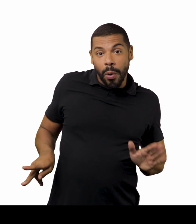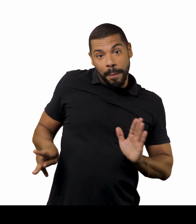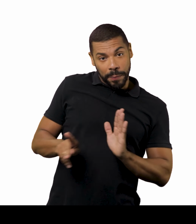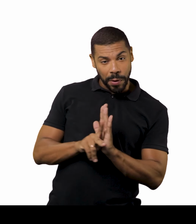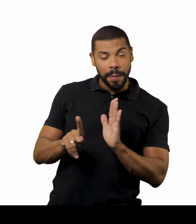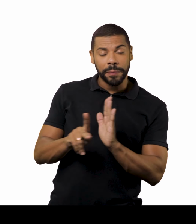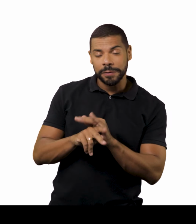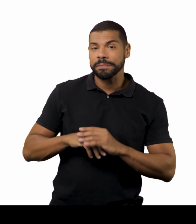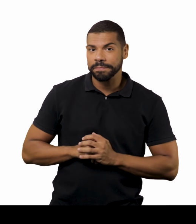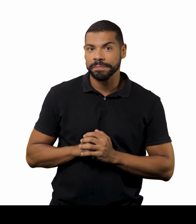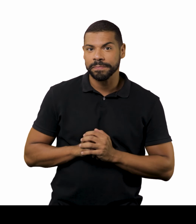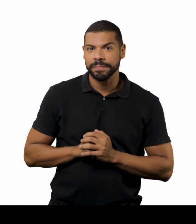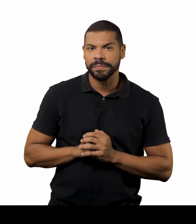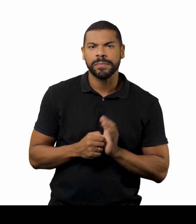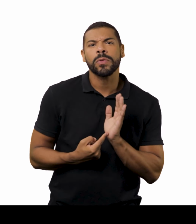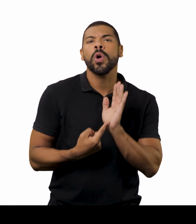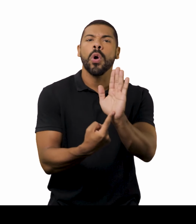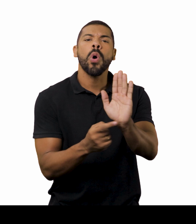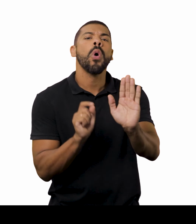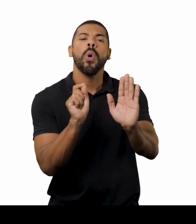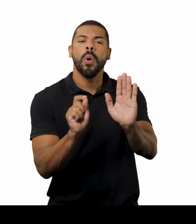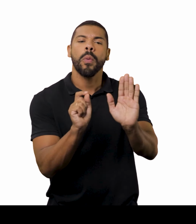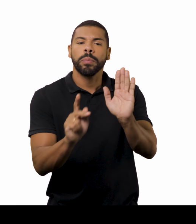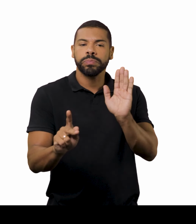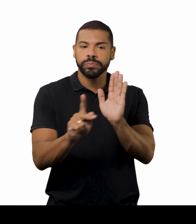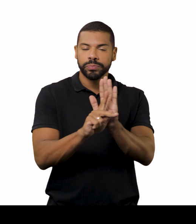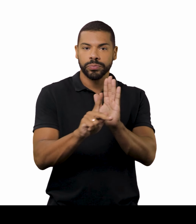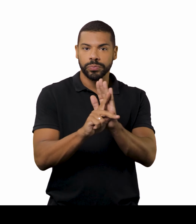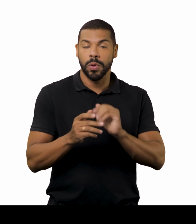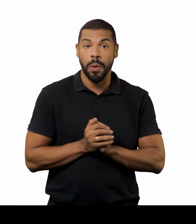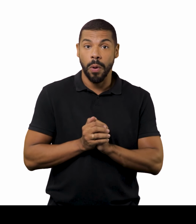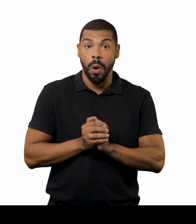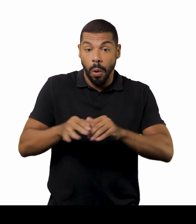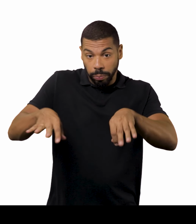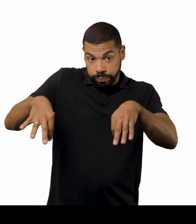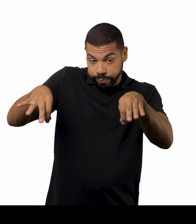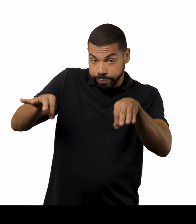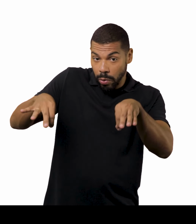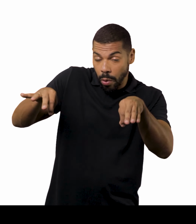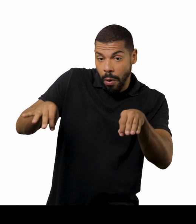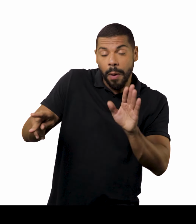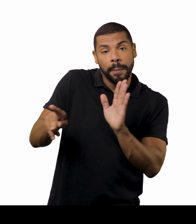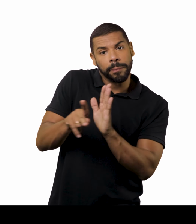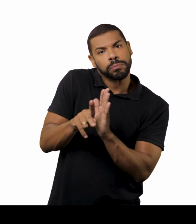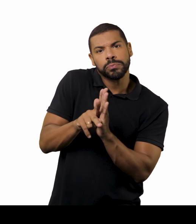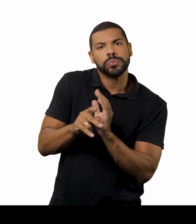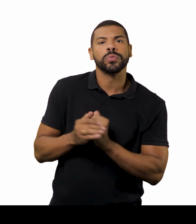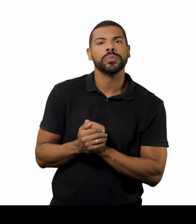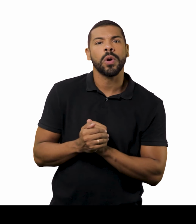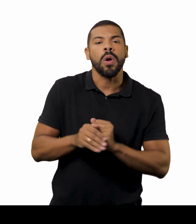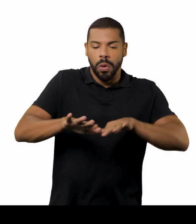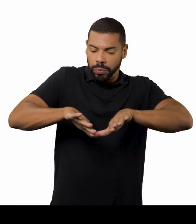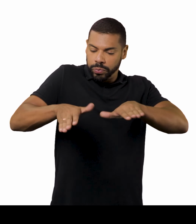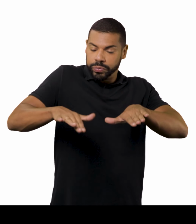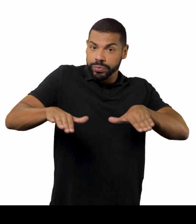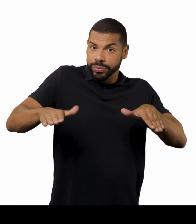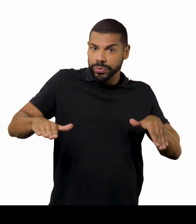toda bordada de pérolas barrocas. Um dos nossos looks era sobre o pano da costa, fazer referência sobre o pano da costa. É um pano, né, hieráfico, que tem o urdume. Esse look,